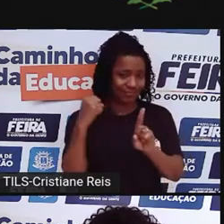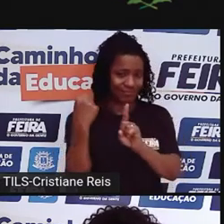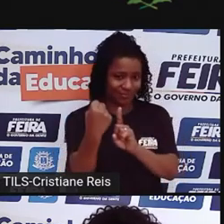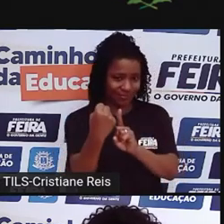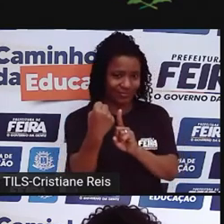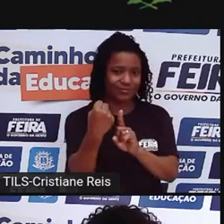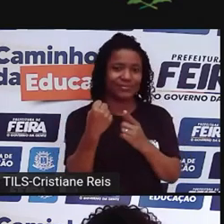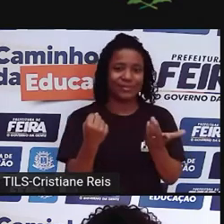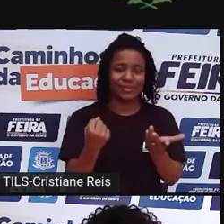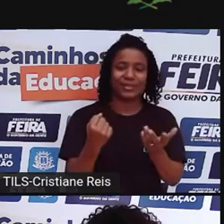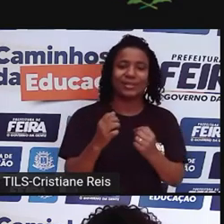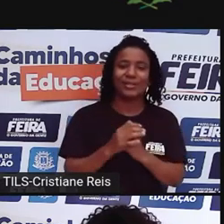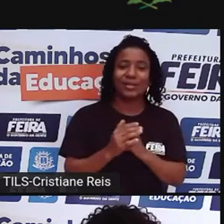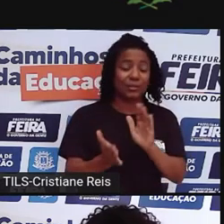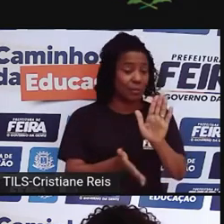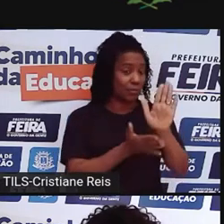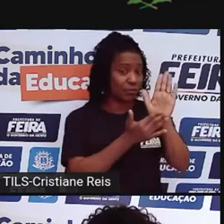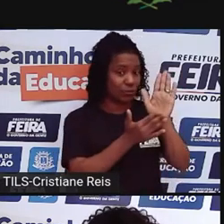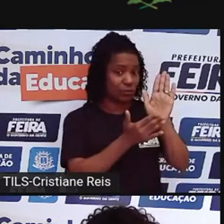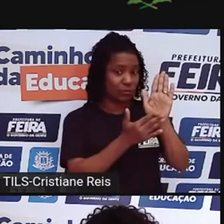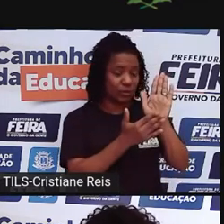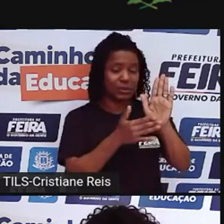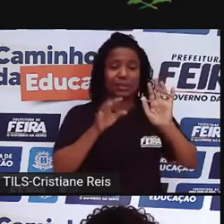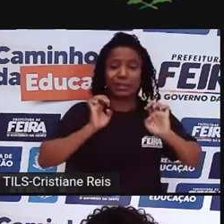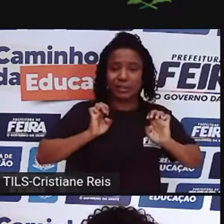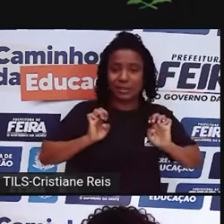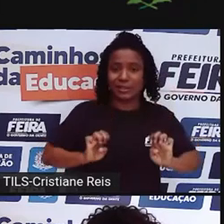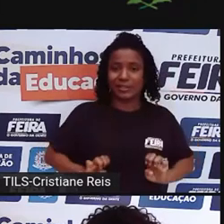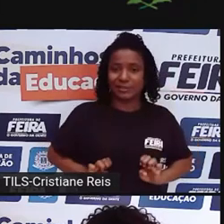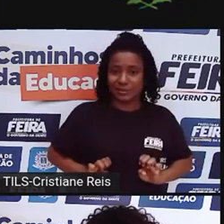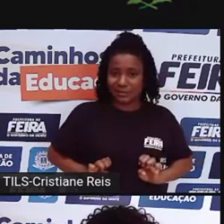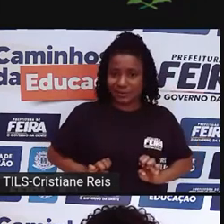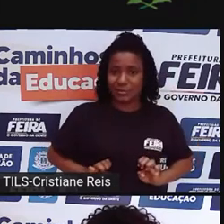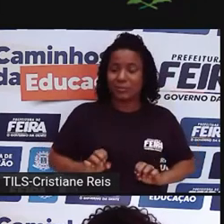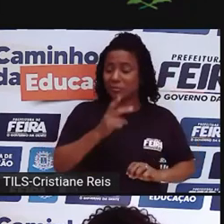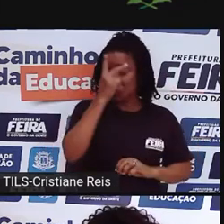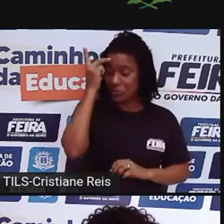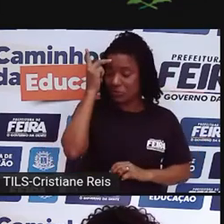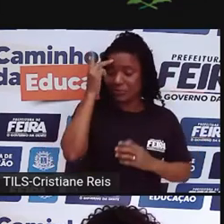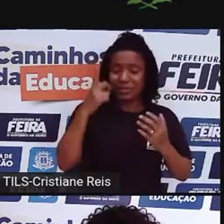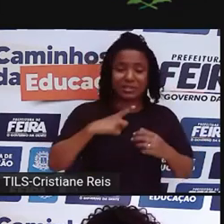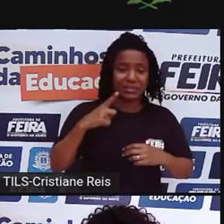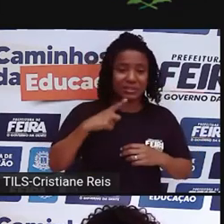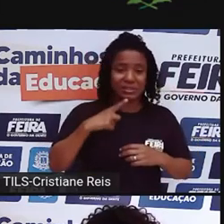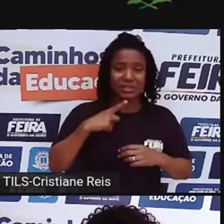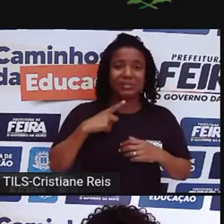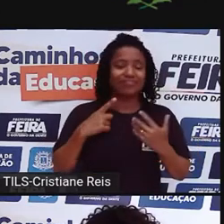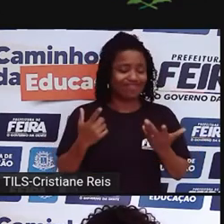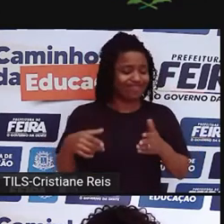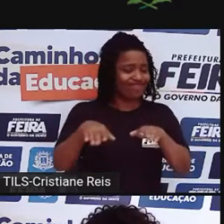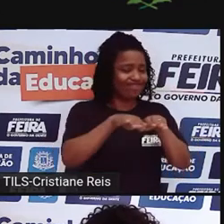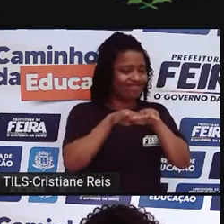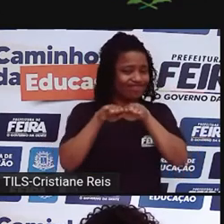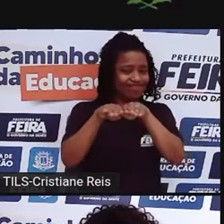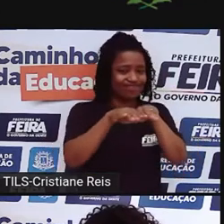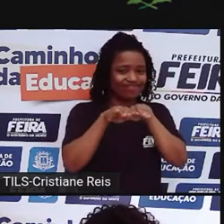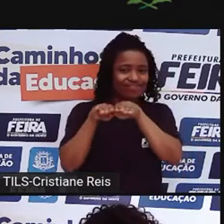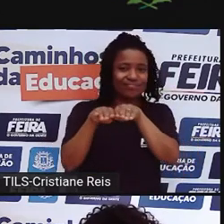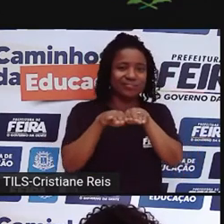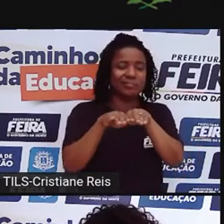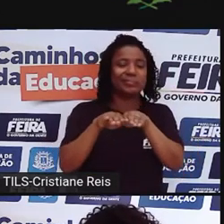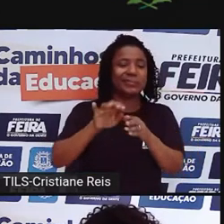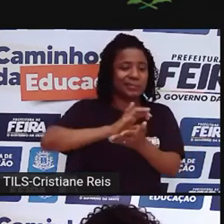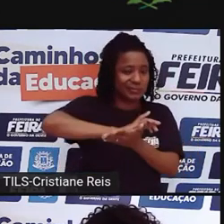né? Com muita repressão, com muito conservadorismo crescente, né? A luta por